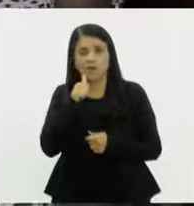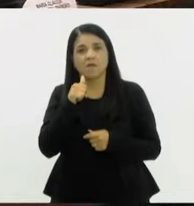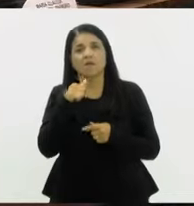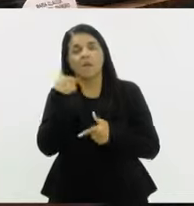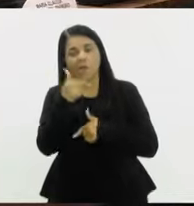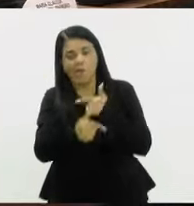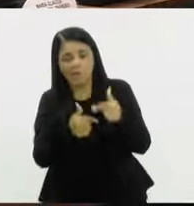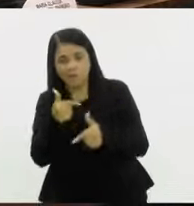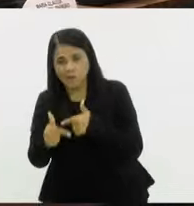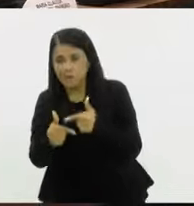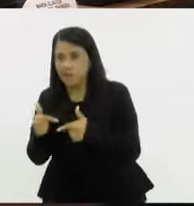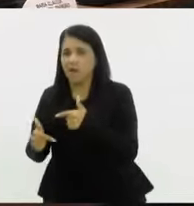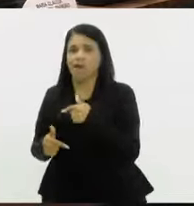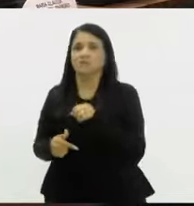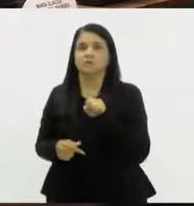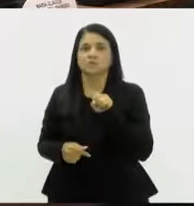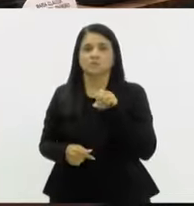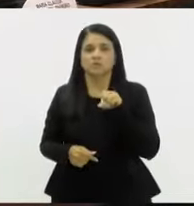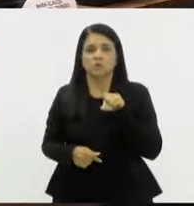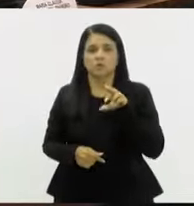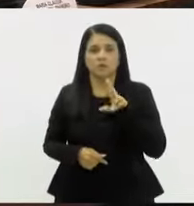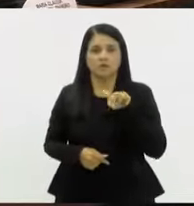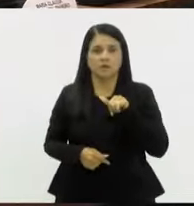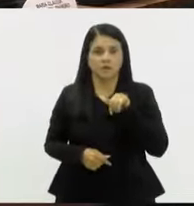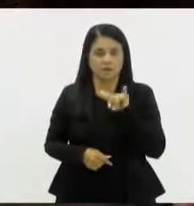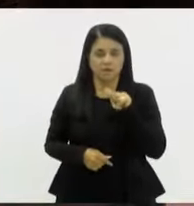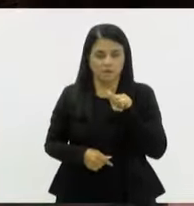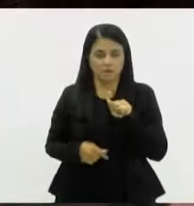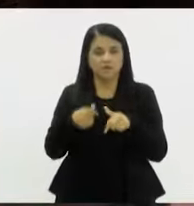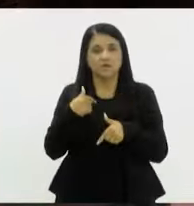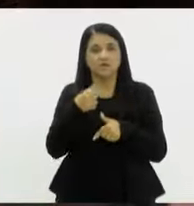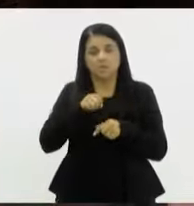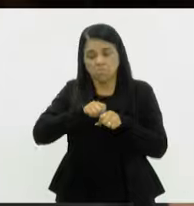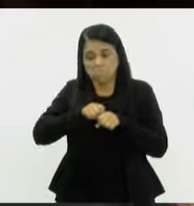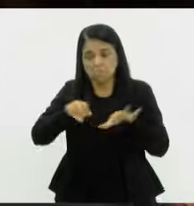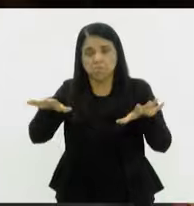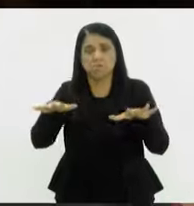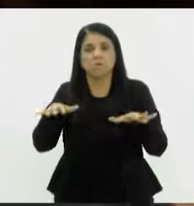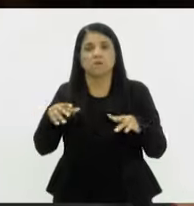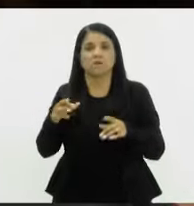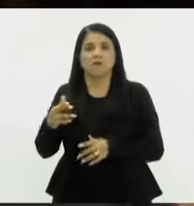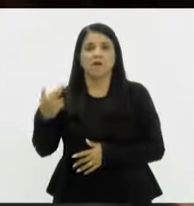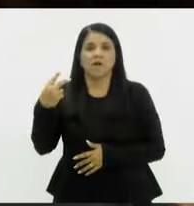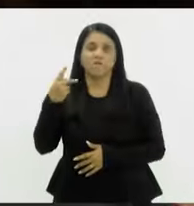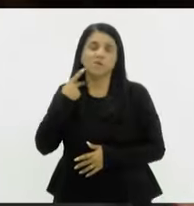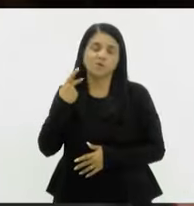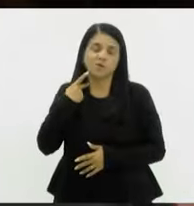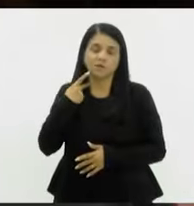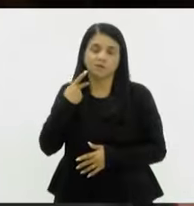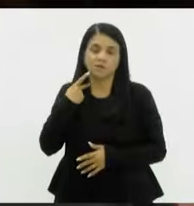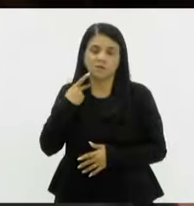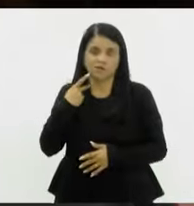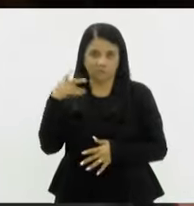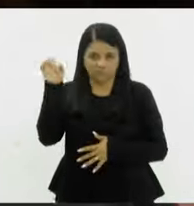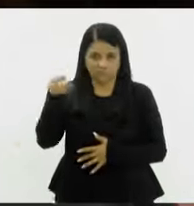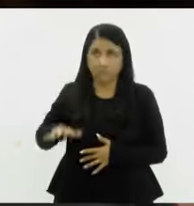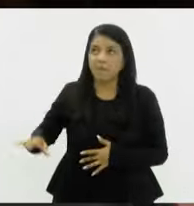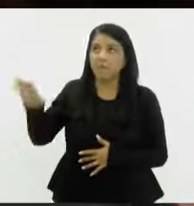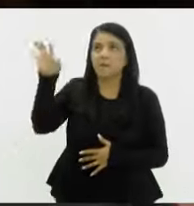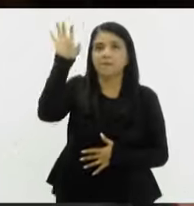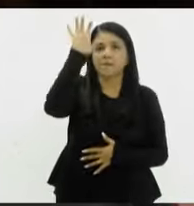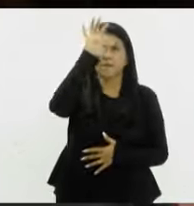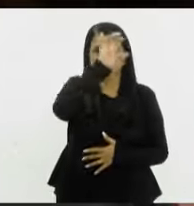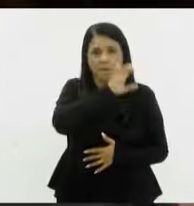sorea tá fazendo é multiplicar a procuradoria no Brasil inteiro né Para que parlamentares e